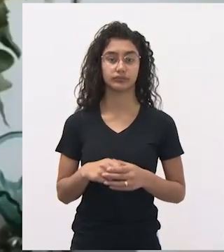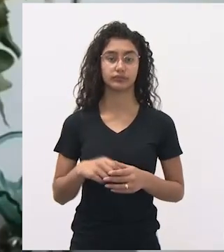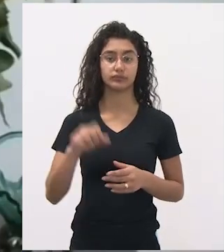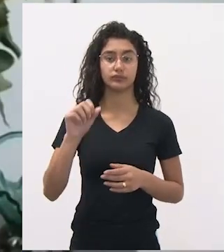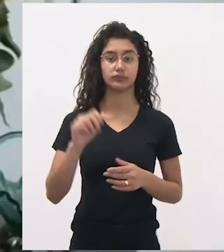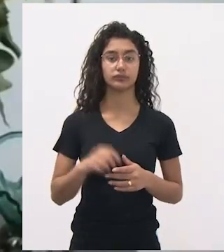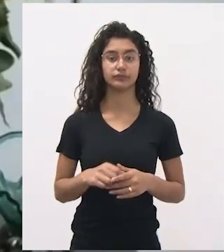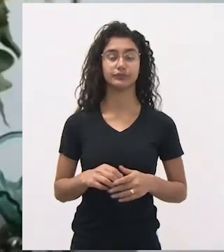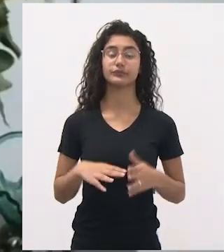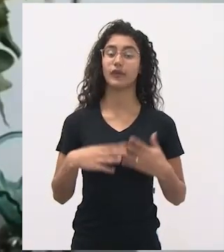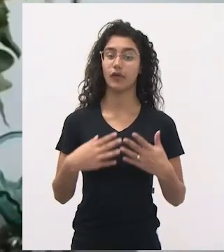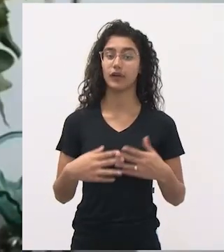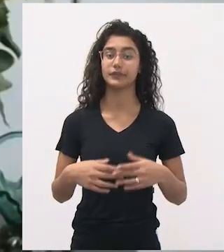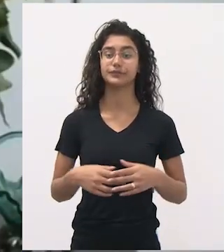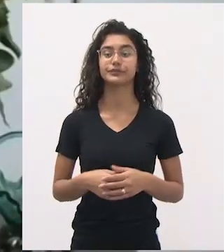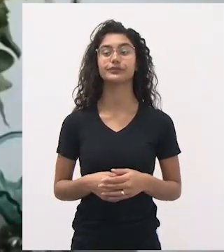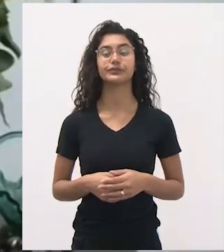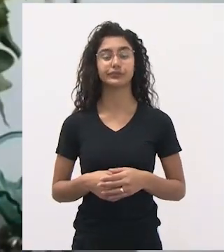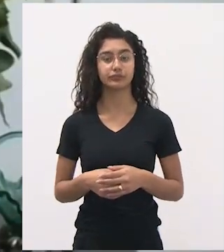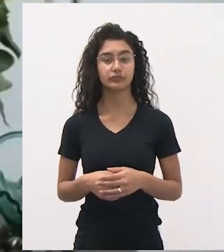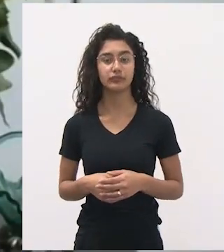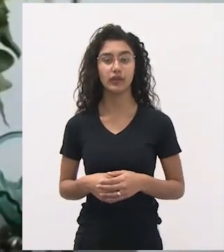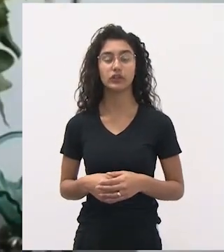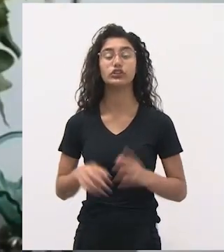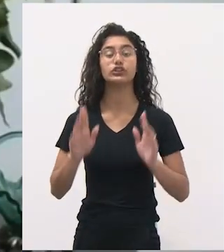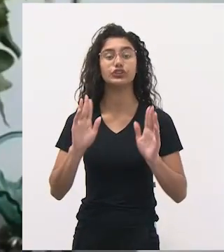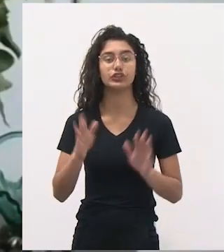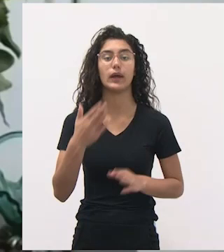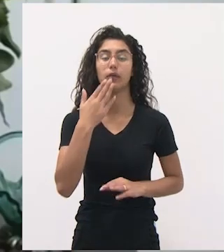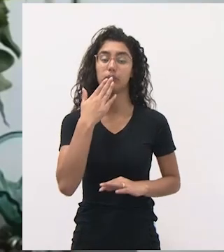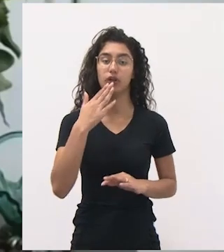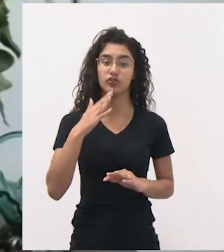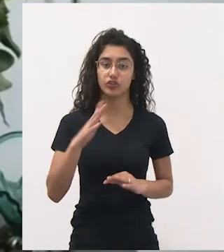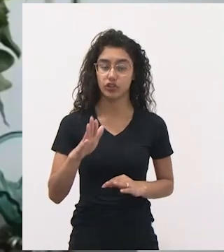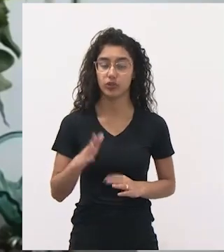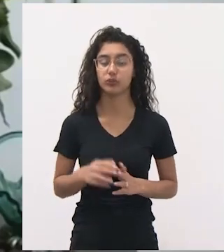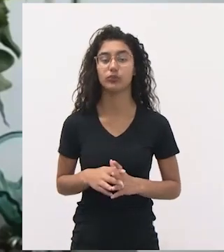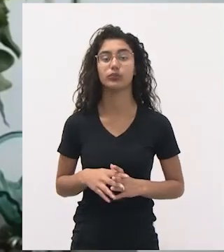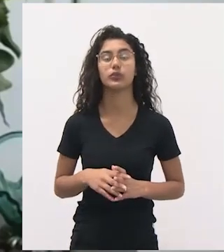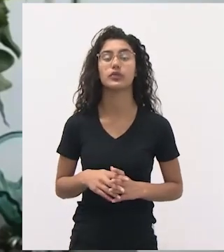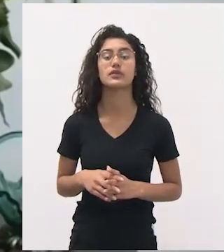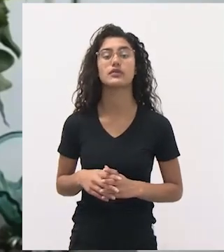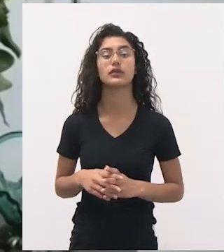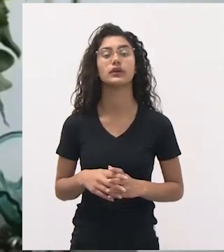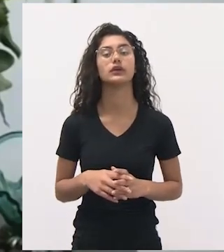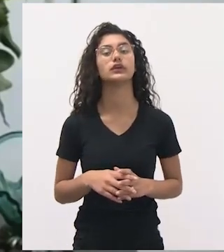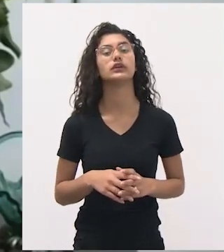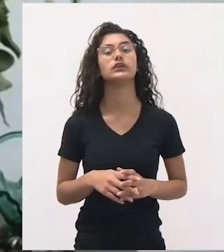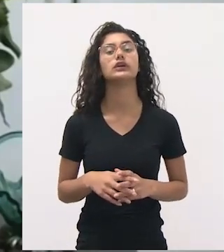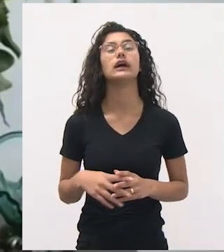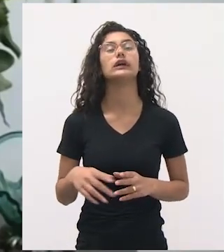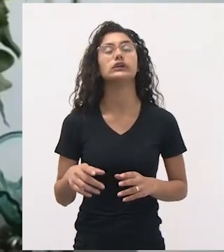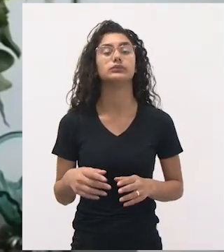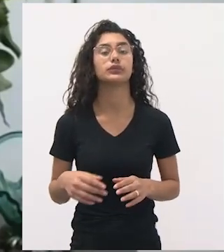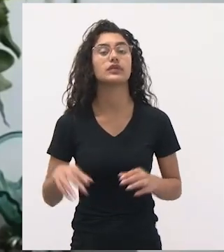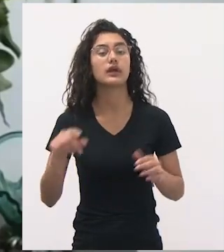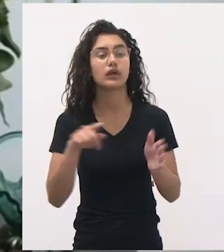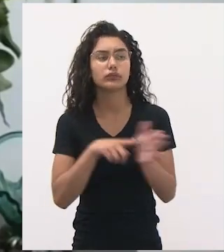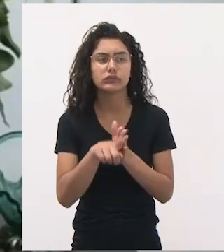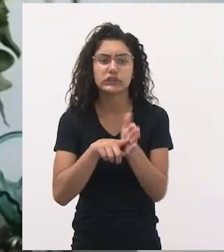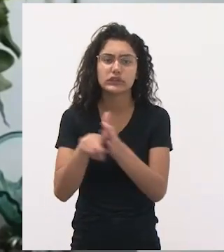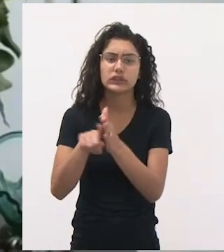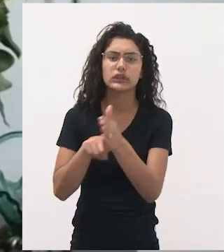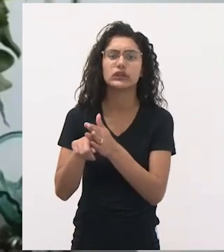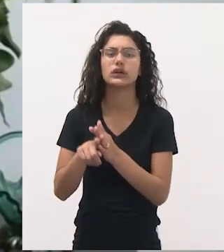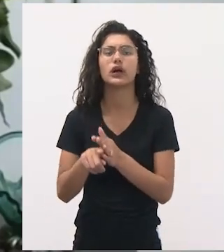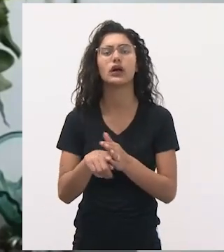Olha, professor, nós estamos solicitando, eu sei, é uma solicitação constantemente a respeito disso. Nós estamos justamente analisando, estudando